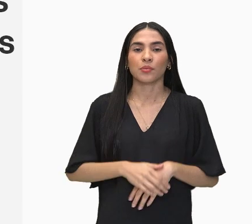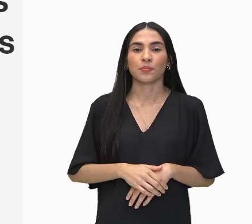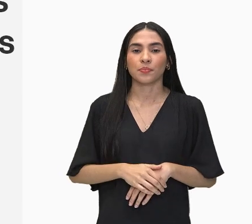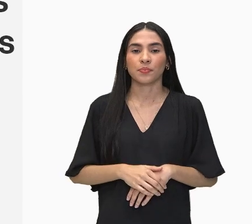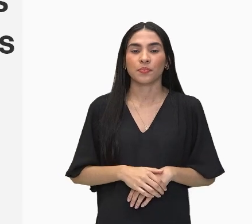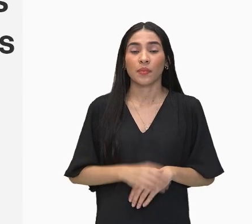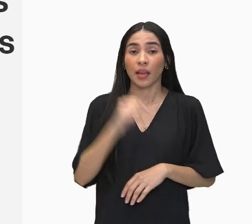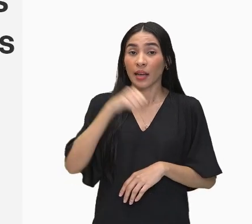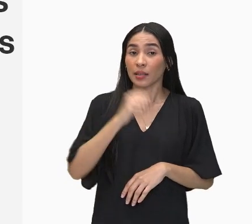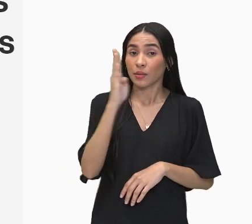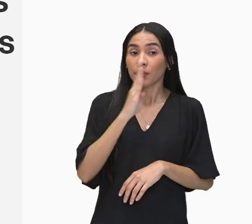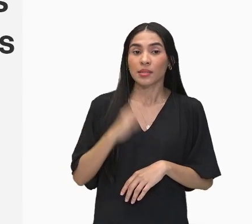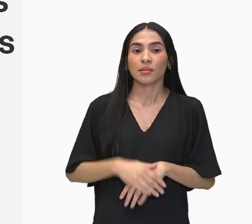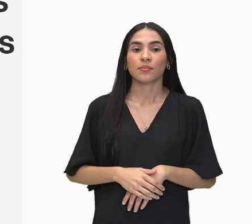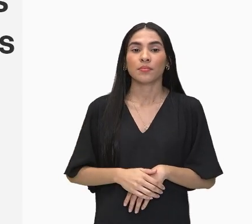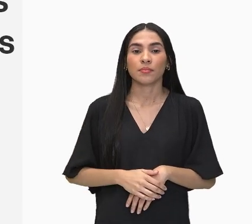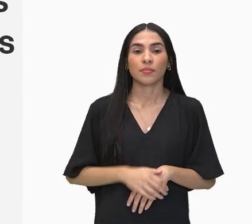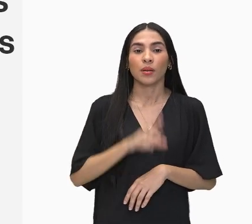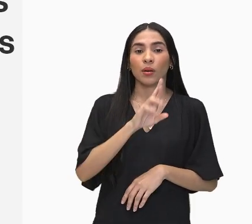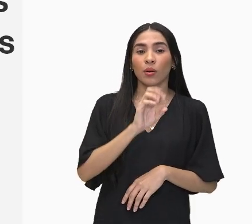passageiros no Brasil é o transporte